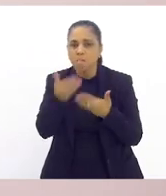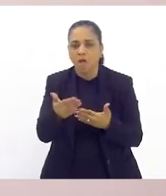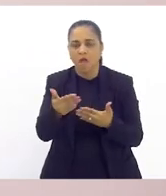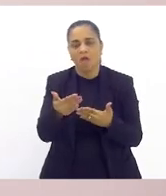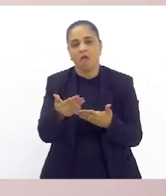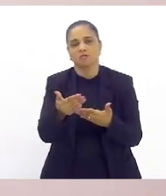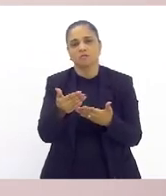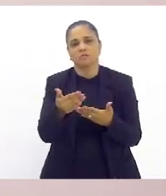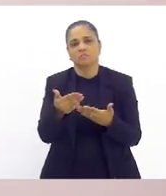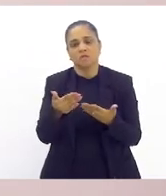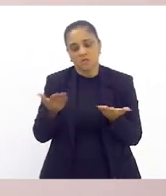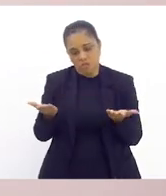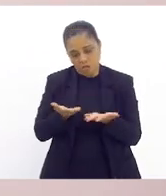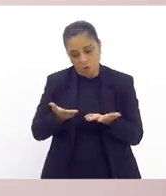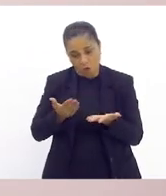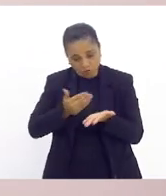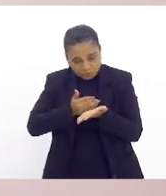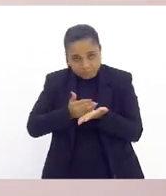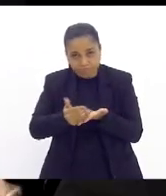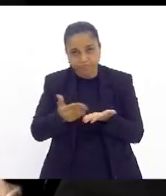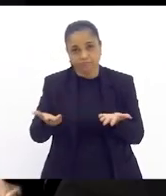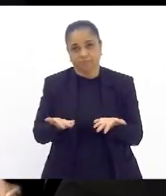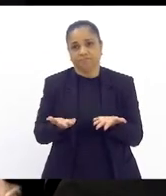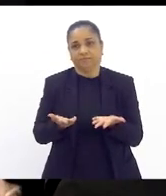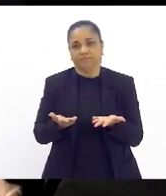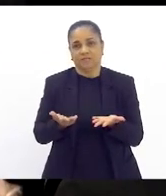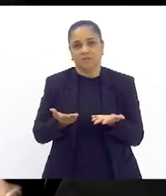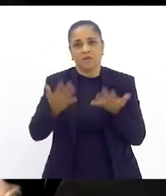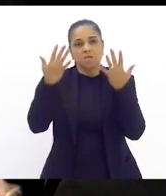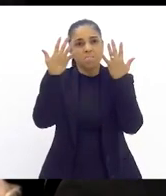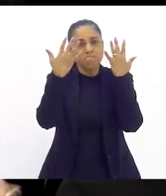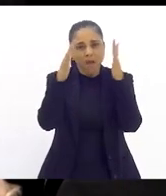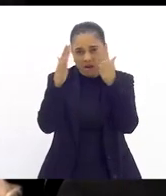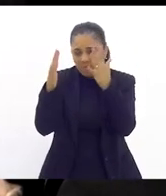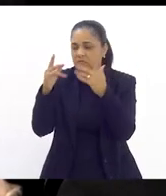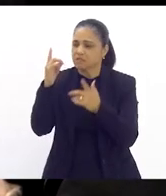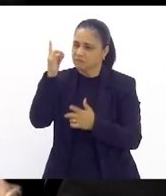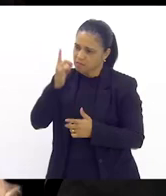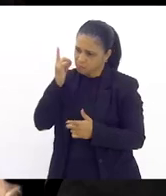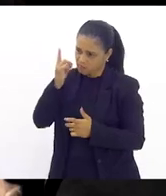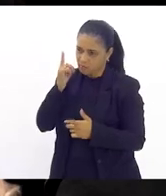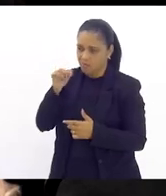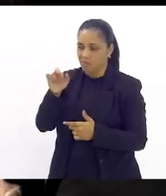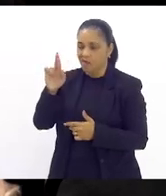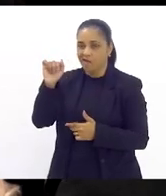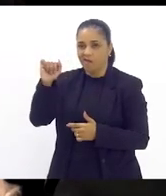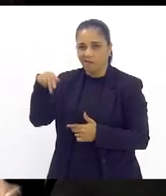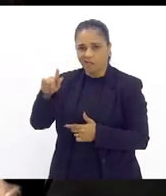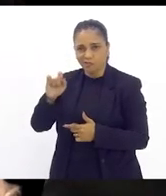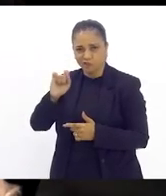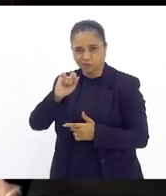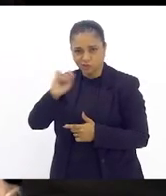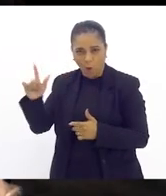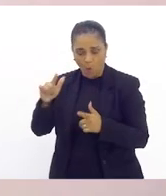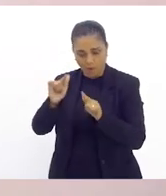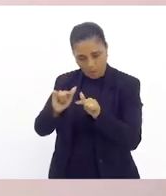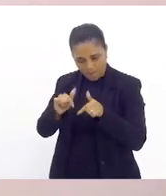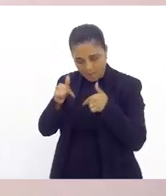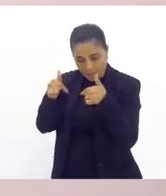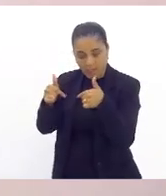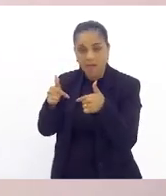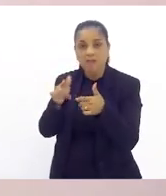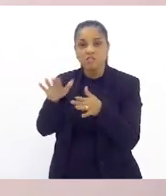a partir dessa audiência sabe Deputado parabenizá-lo mais uma vez por essa atitude de